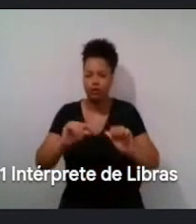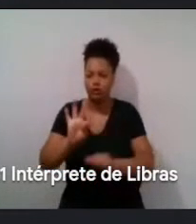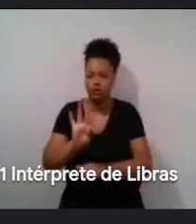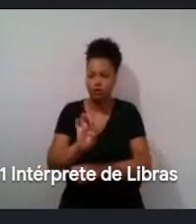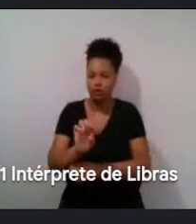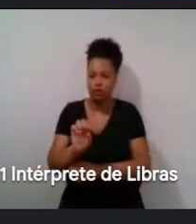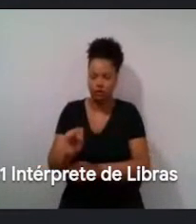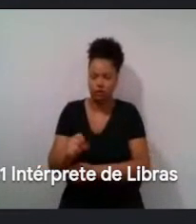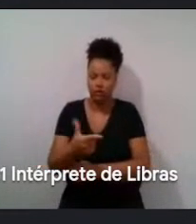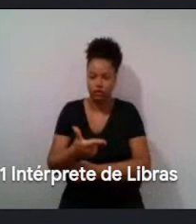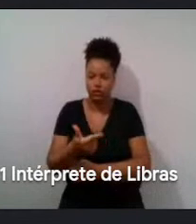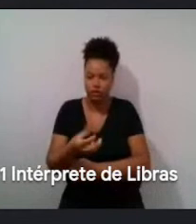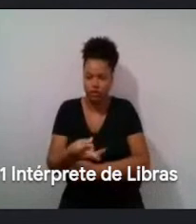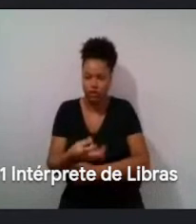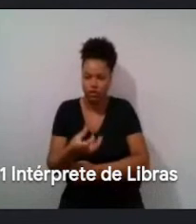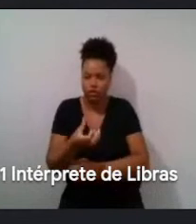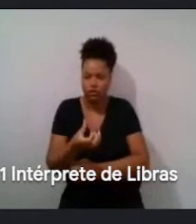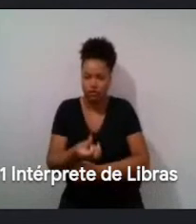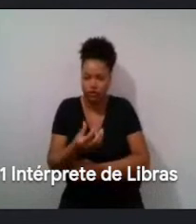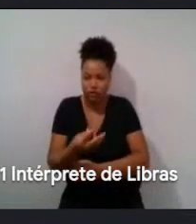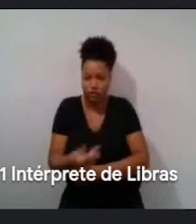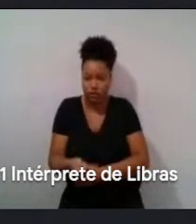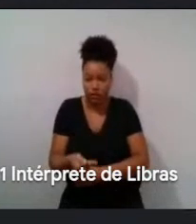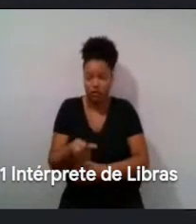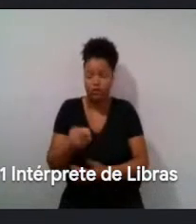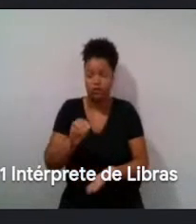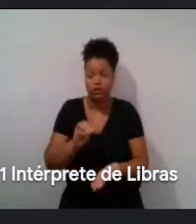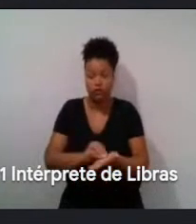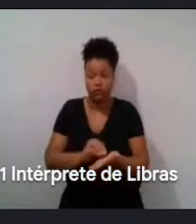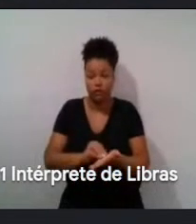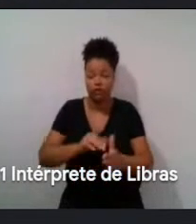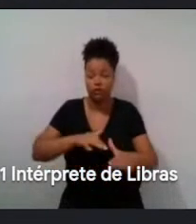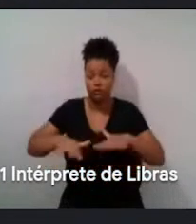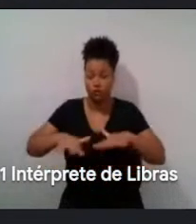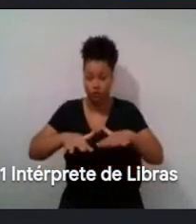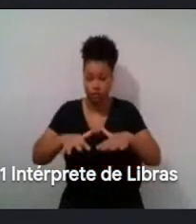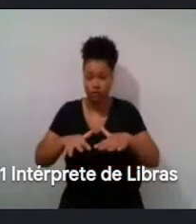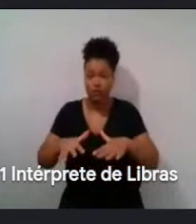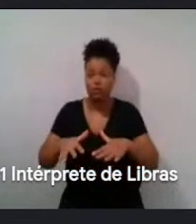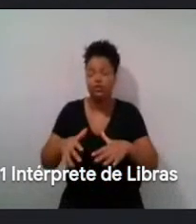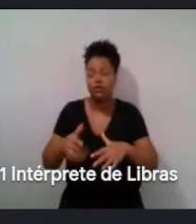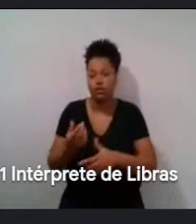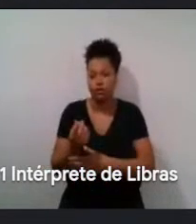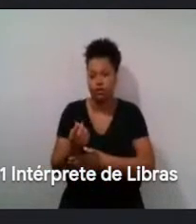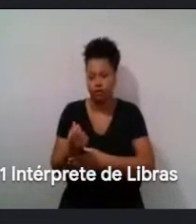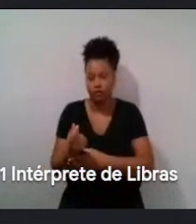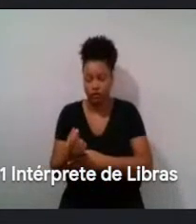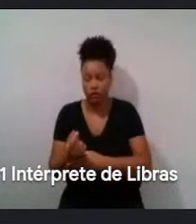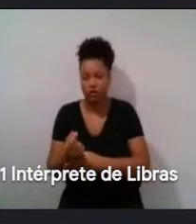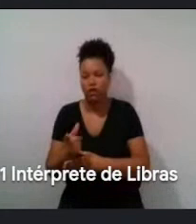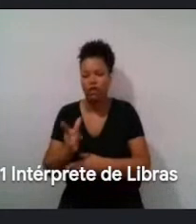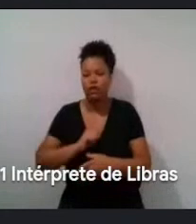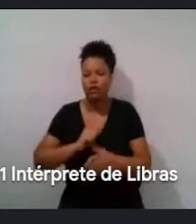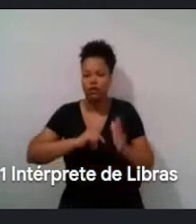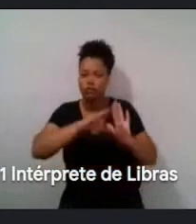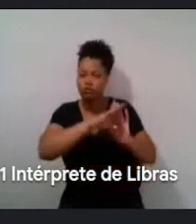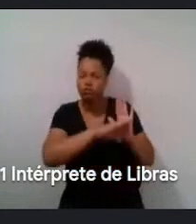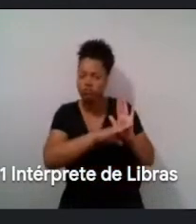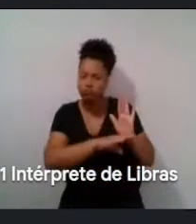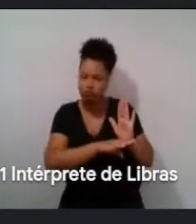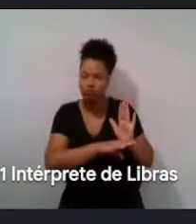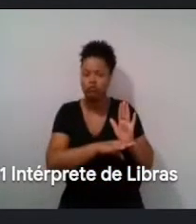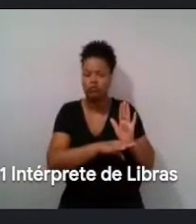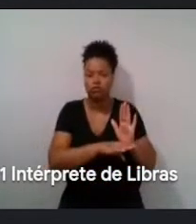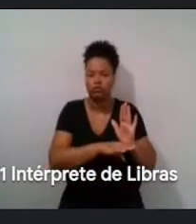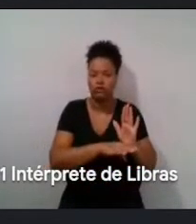23.607, e eventual ausência de movimentação financeira será feita nos termos da resolução referida. Nesse caso, nos termos